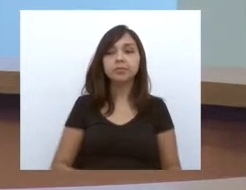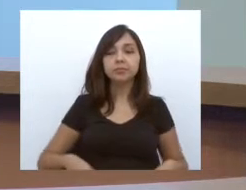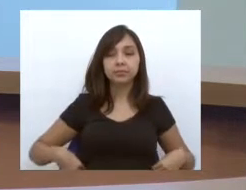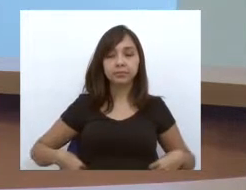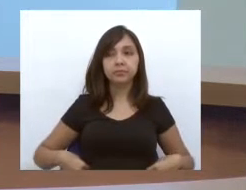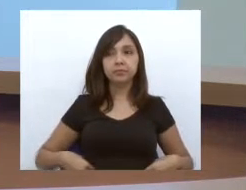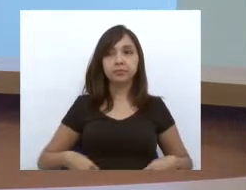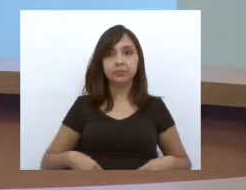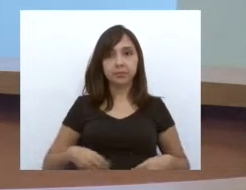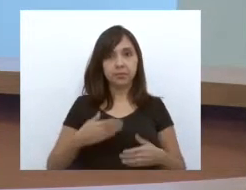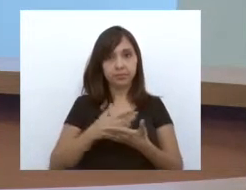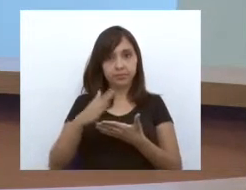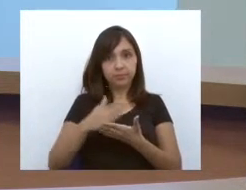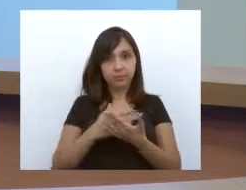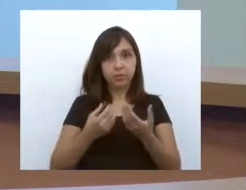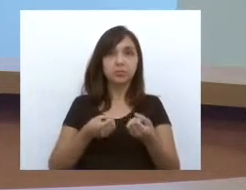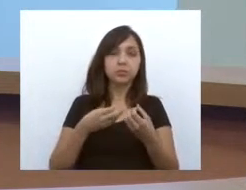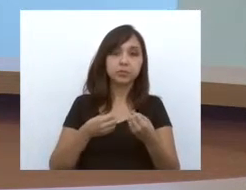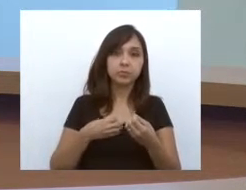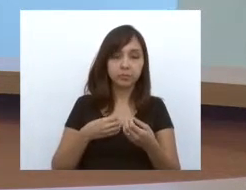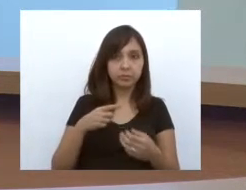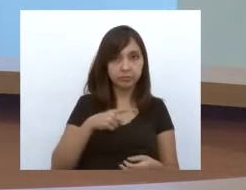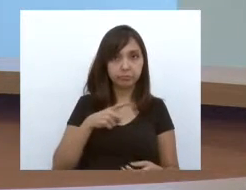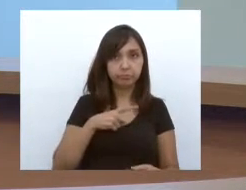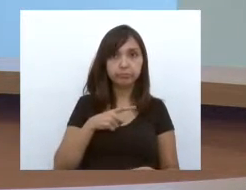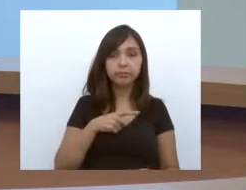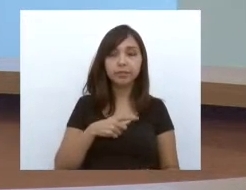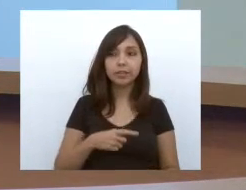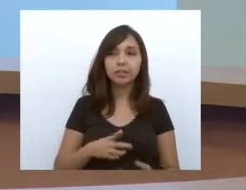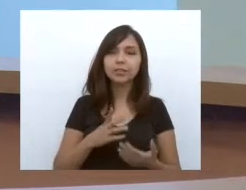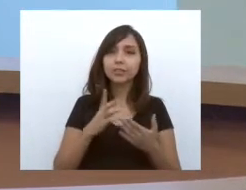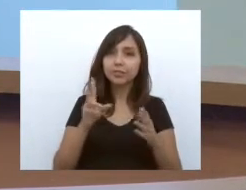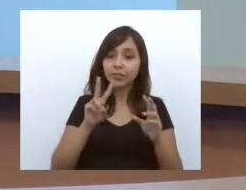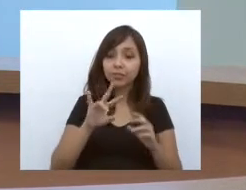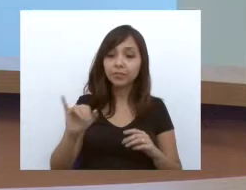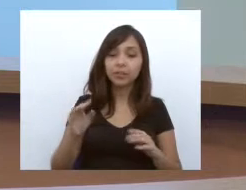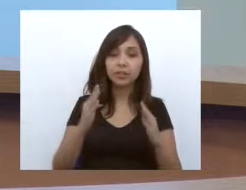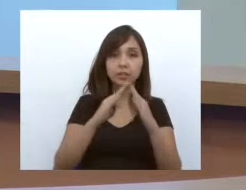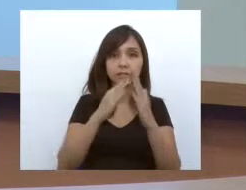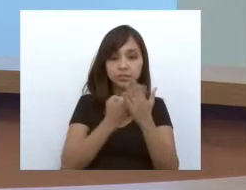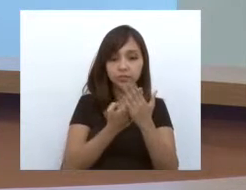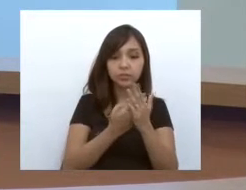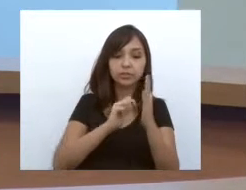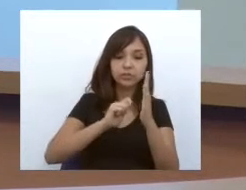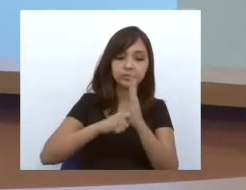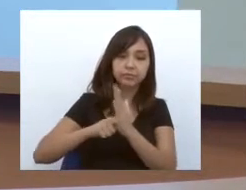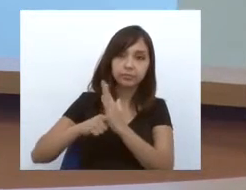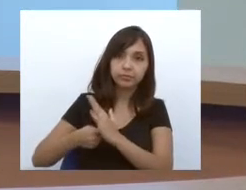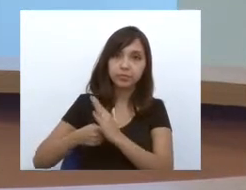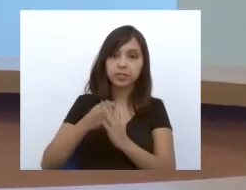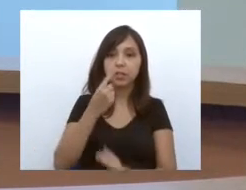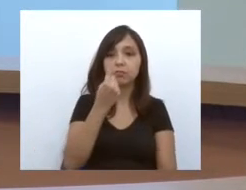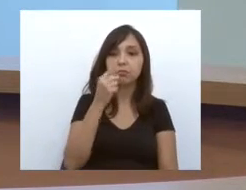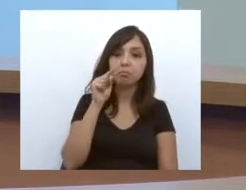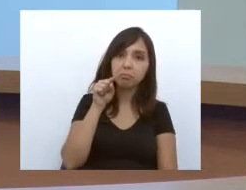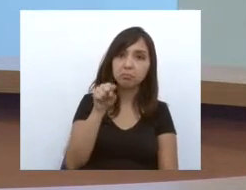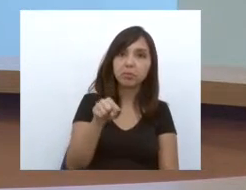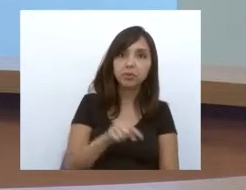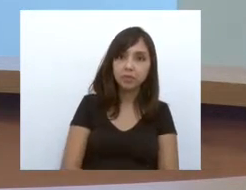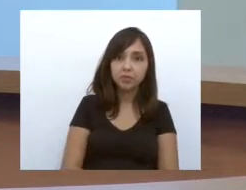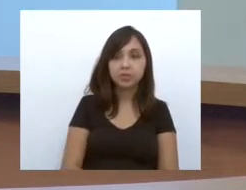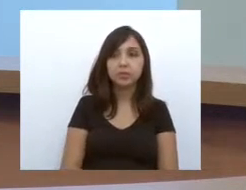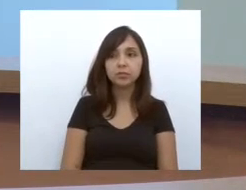pelas informações que eu tenho, serão fechadas no estado de São Paulo 1.000 escolas.